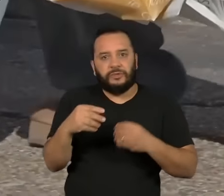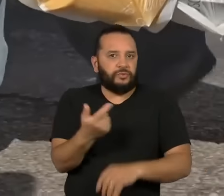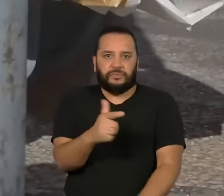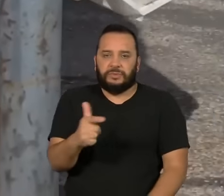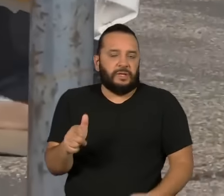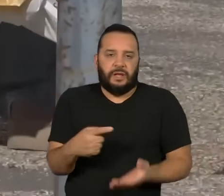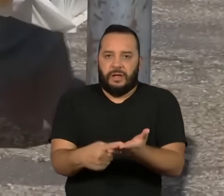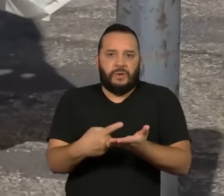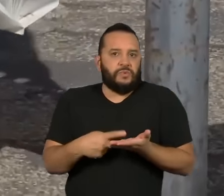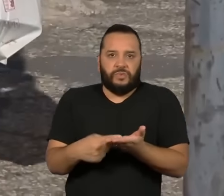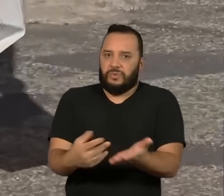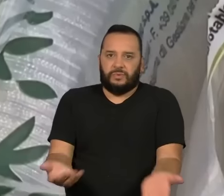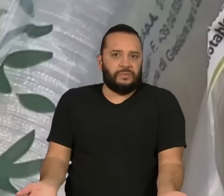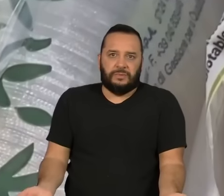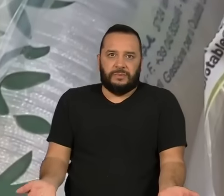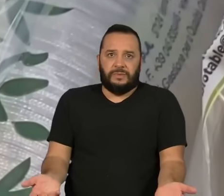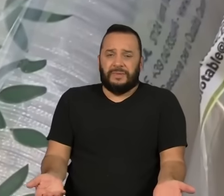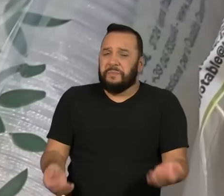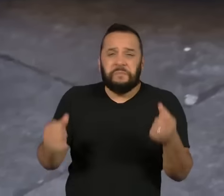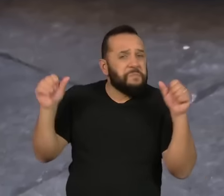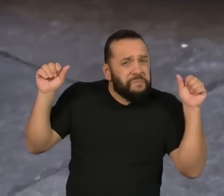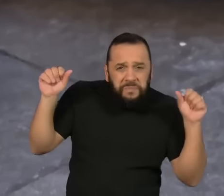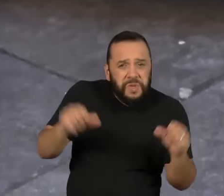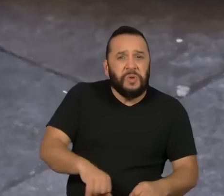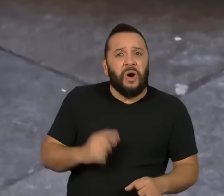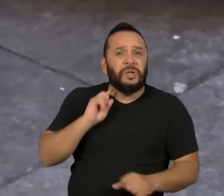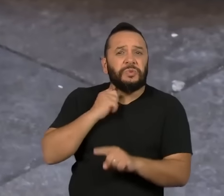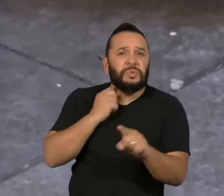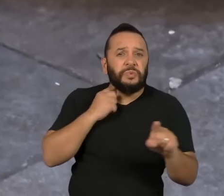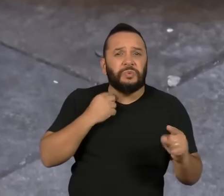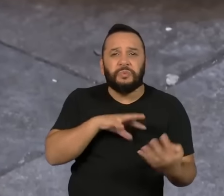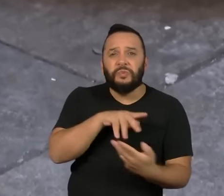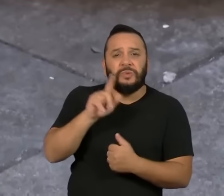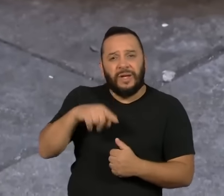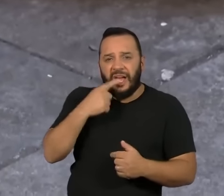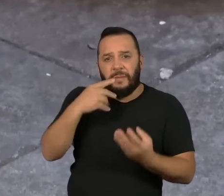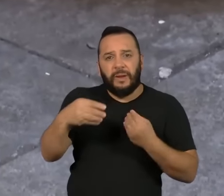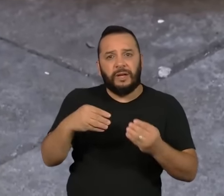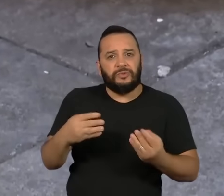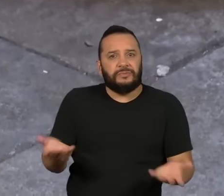a natureza contra uma das piores poluições no mundo.